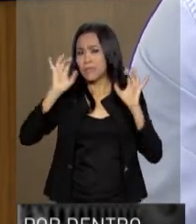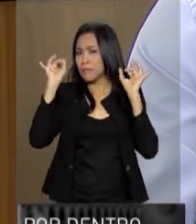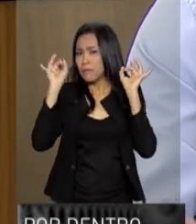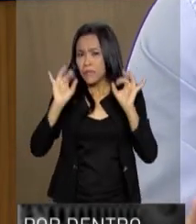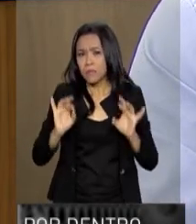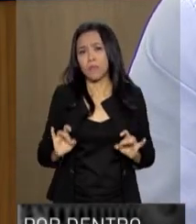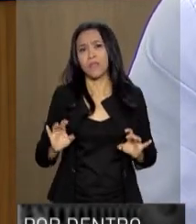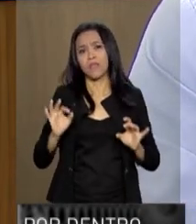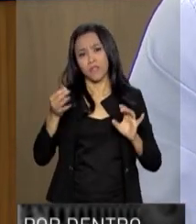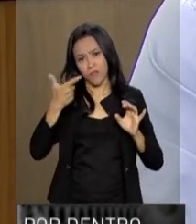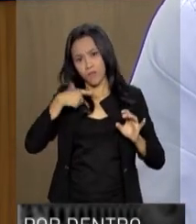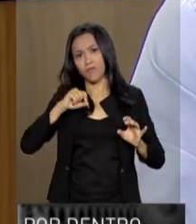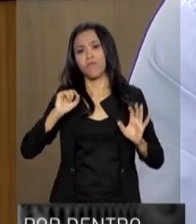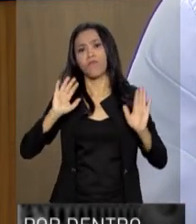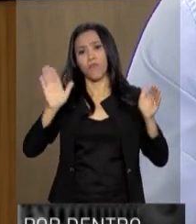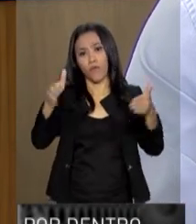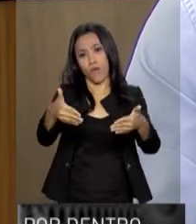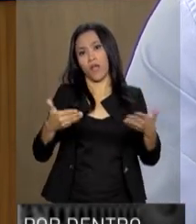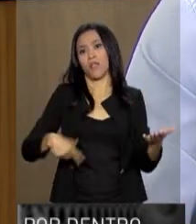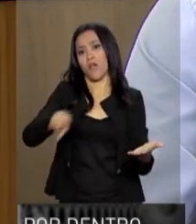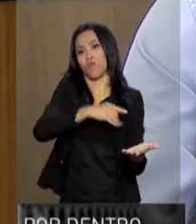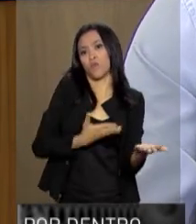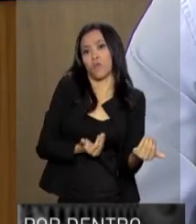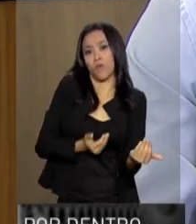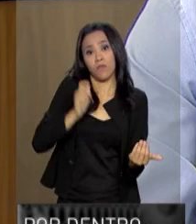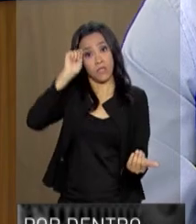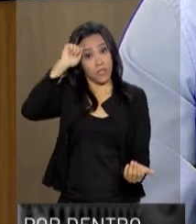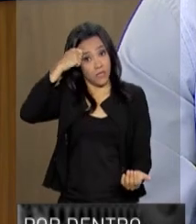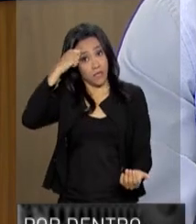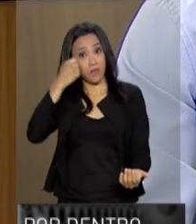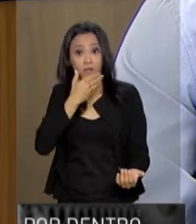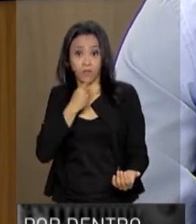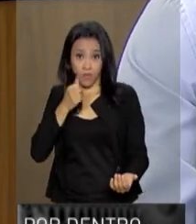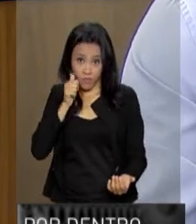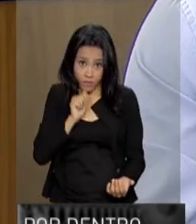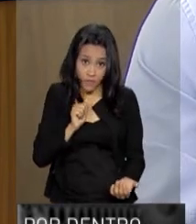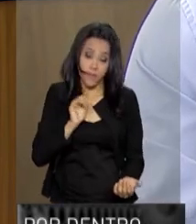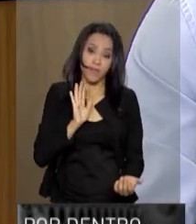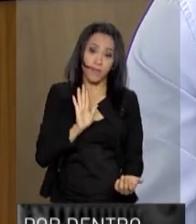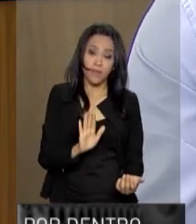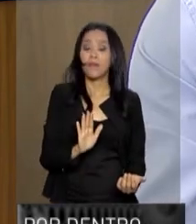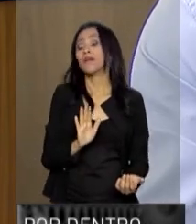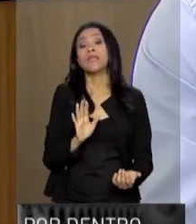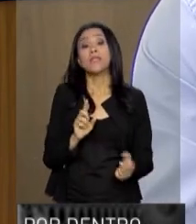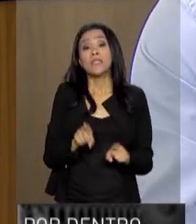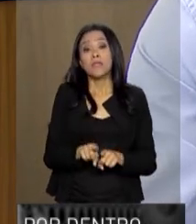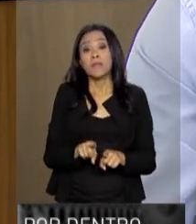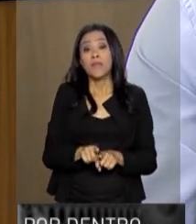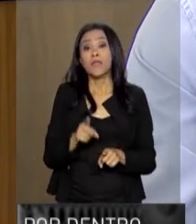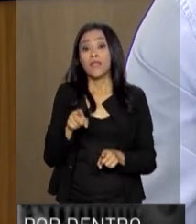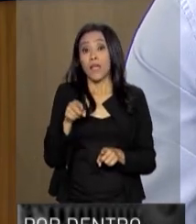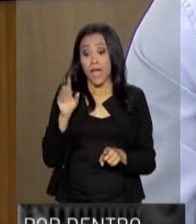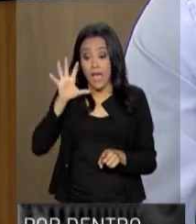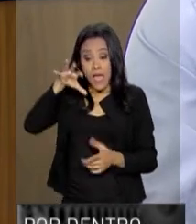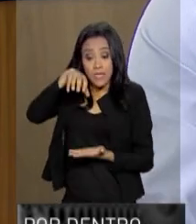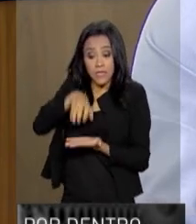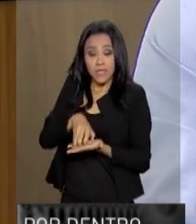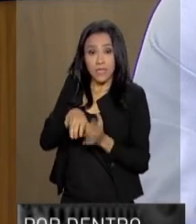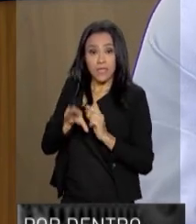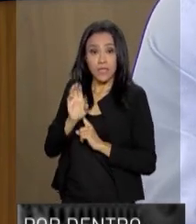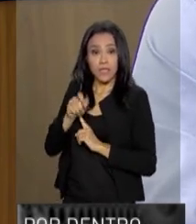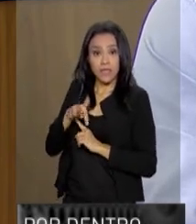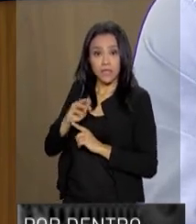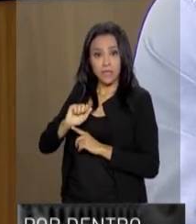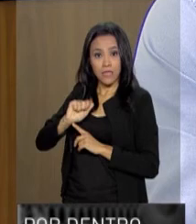violência contra jovens negros e negras ea inserção ea interlocução da central única das favelas com